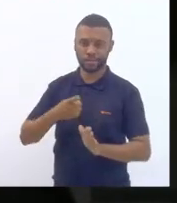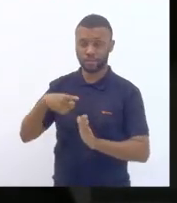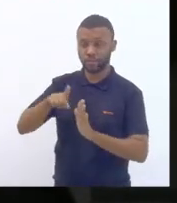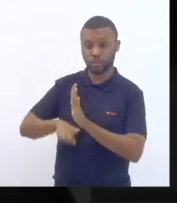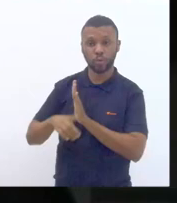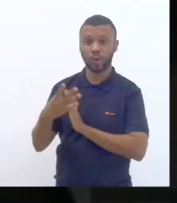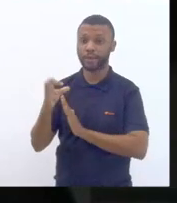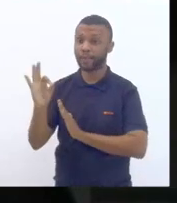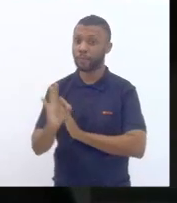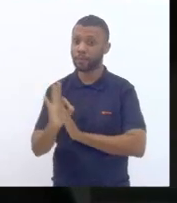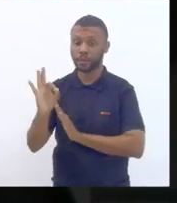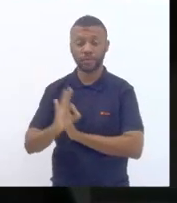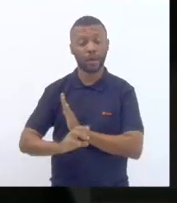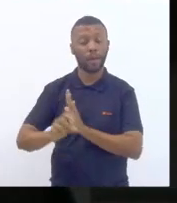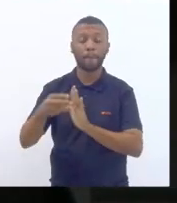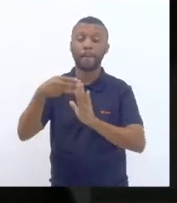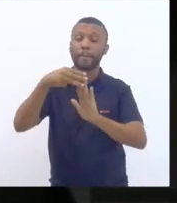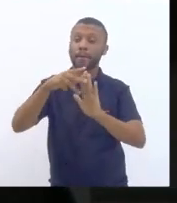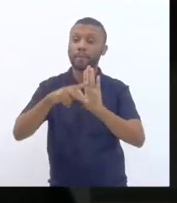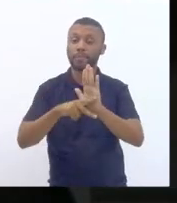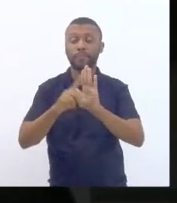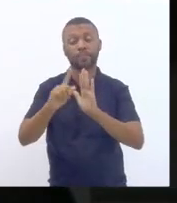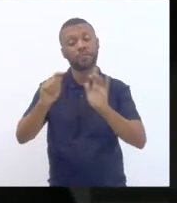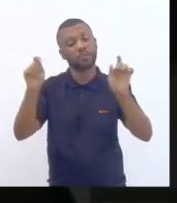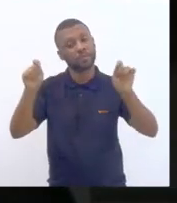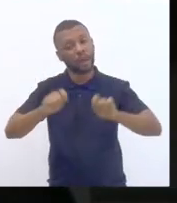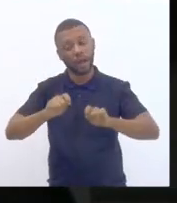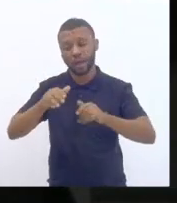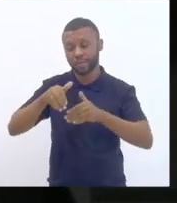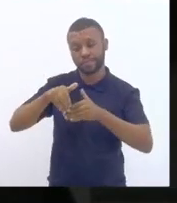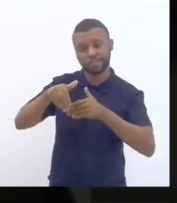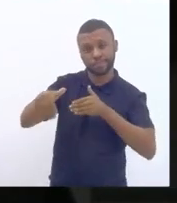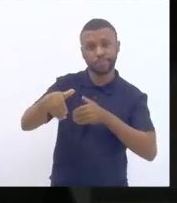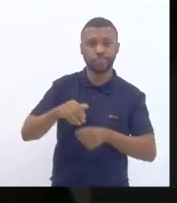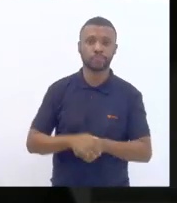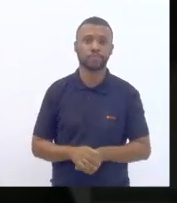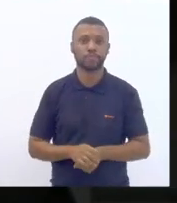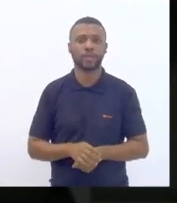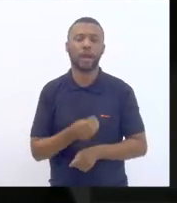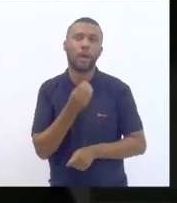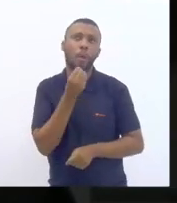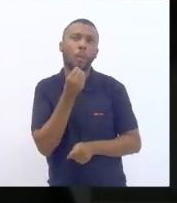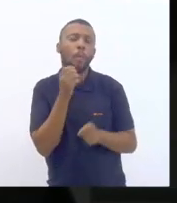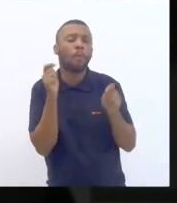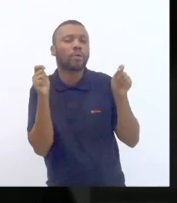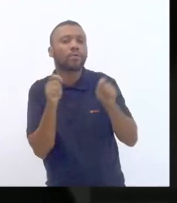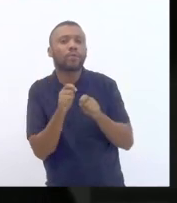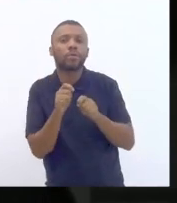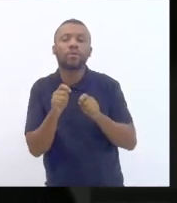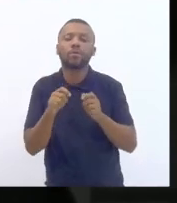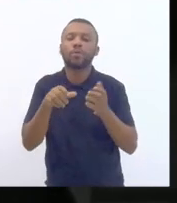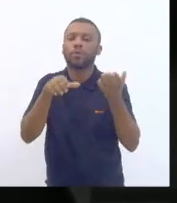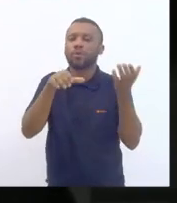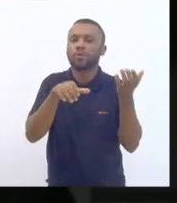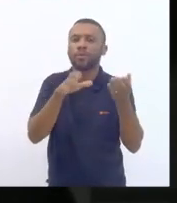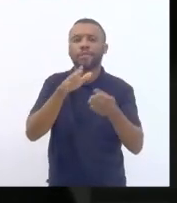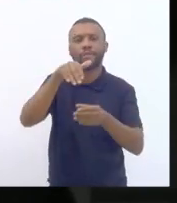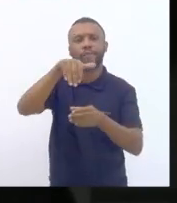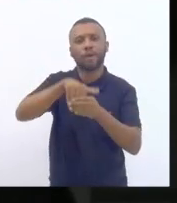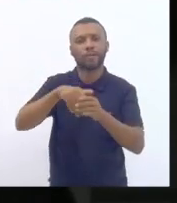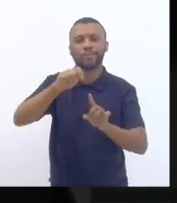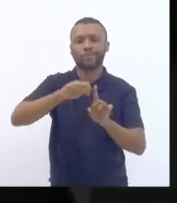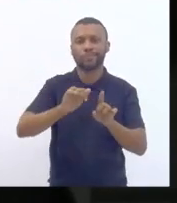Esse é o maridinho da proveio Joia tá dirigindo e possivelmente Congresso Nacional vota no mês de julho